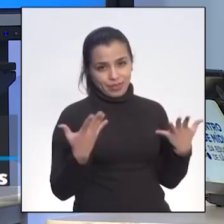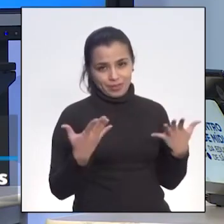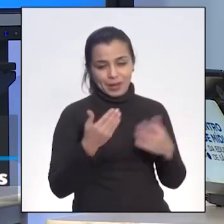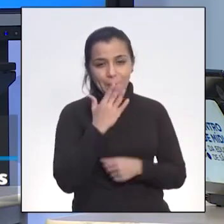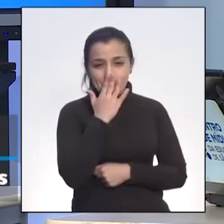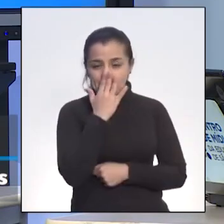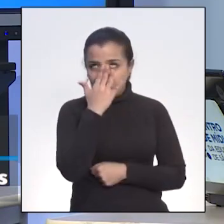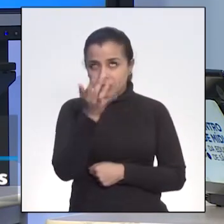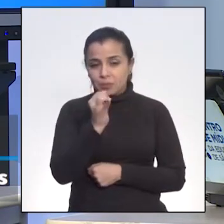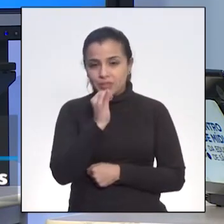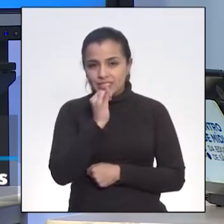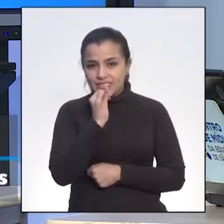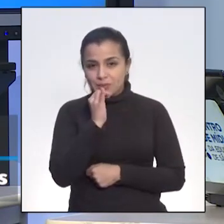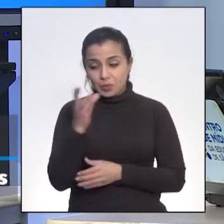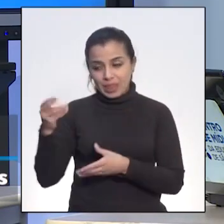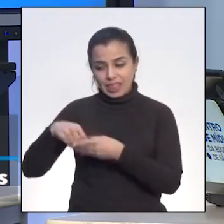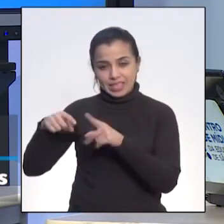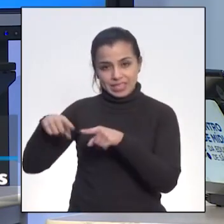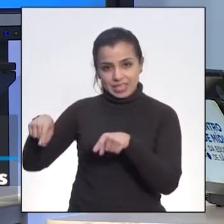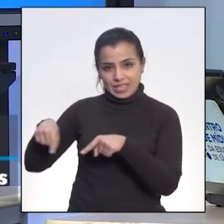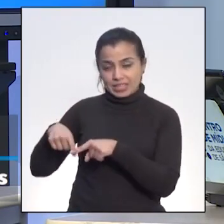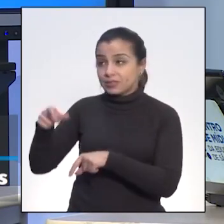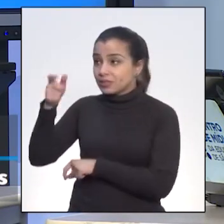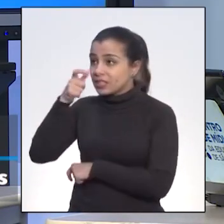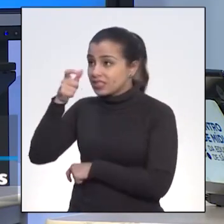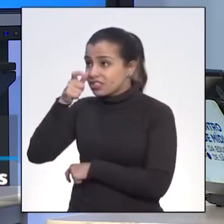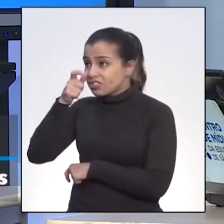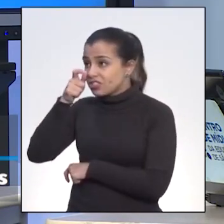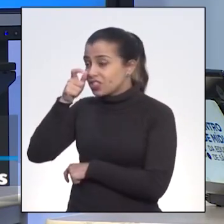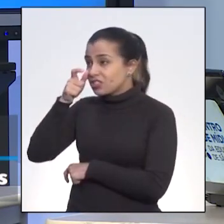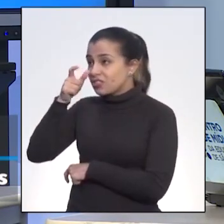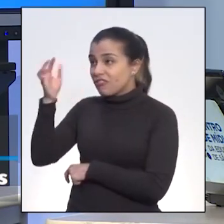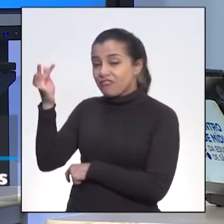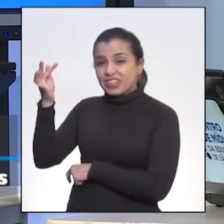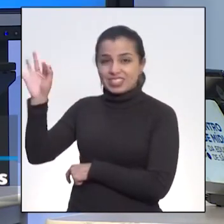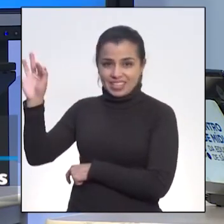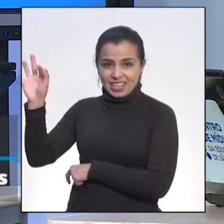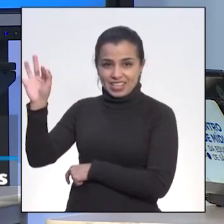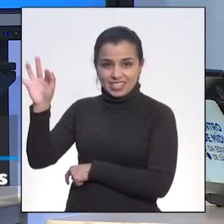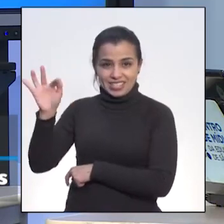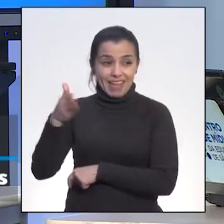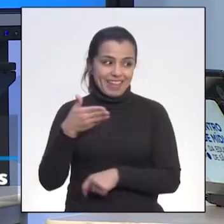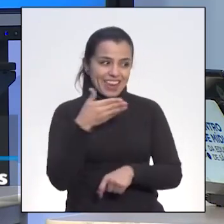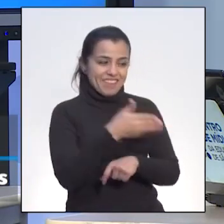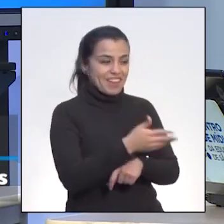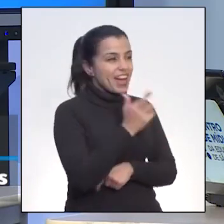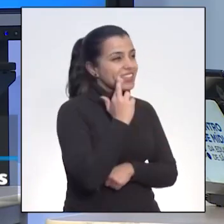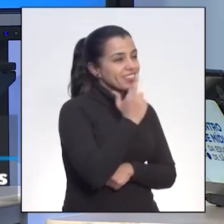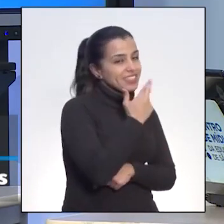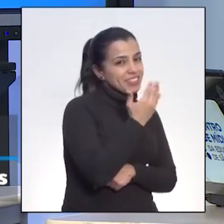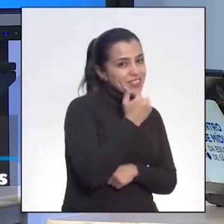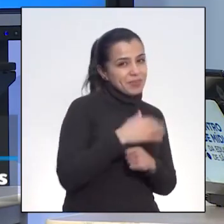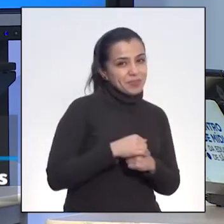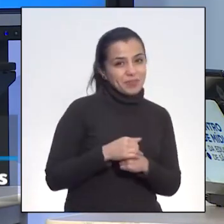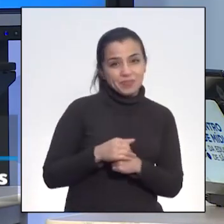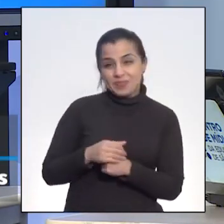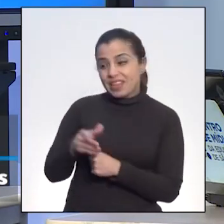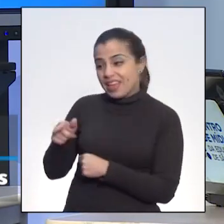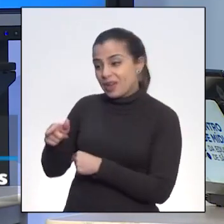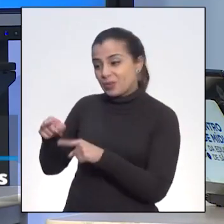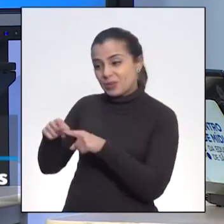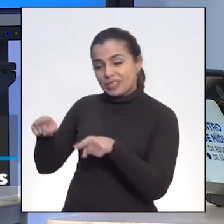Por exemplo, os amigos estão vendo aula de francês, ele vai no restaurante francês. Os amigos fazem educação física, ele vai num